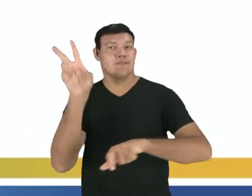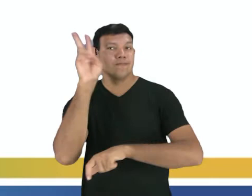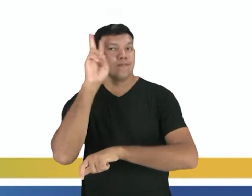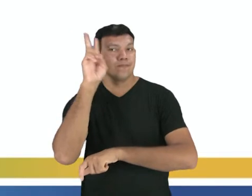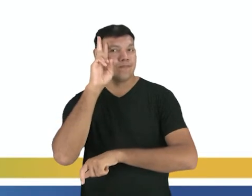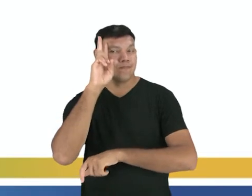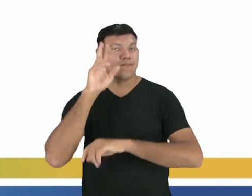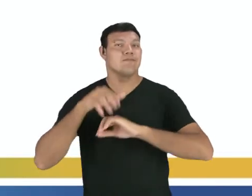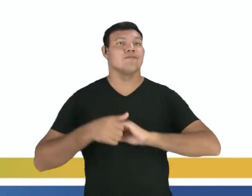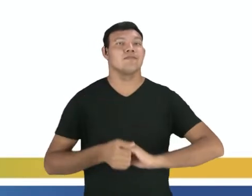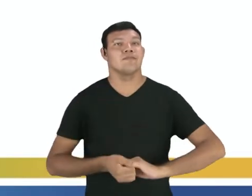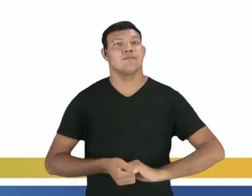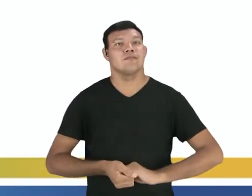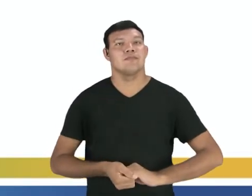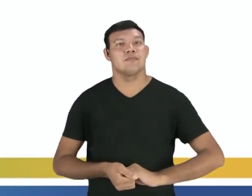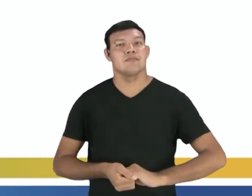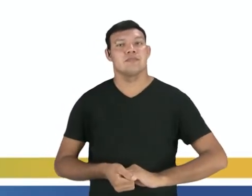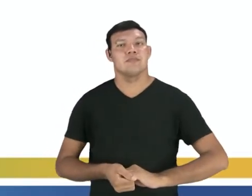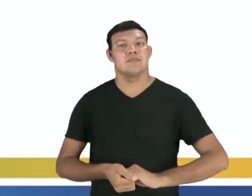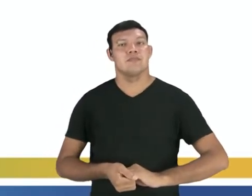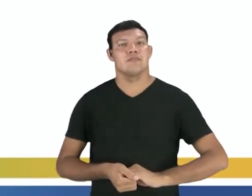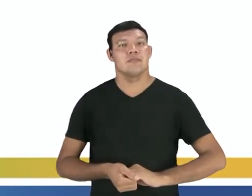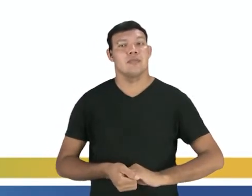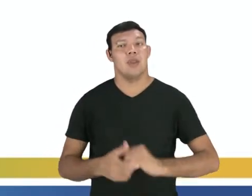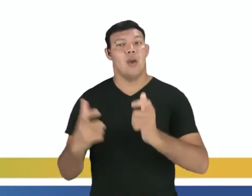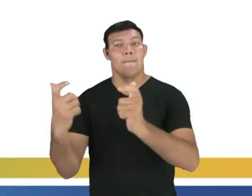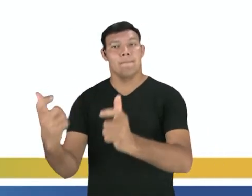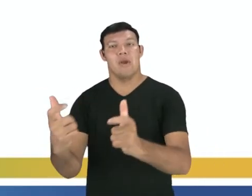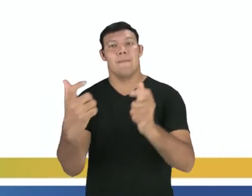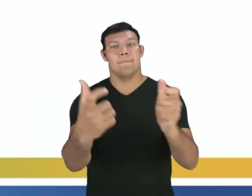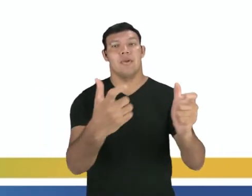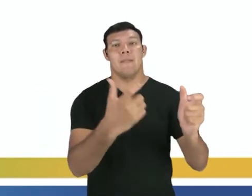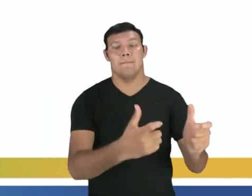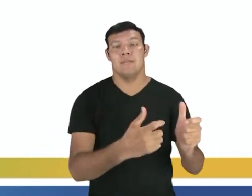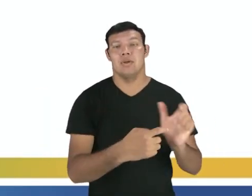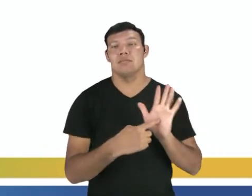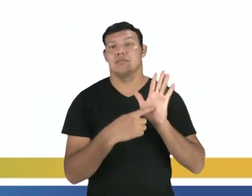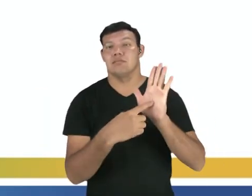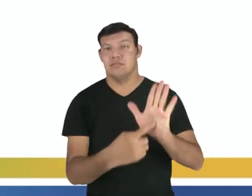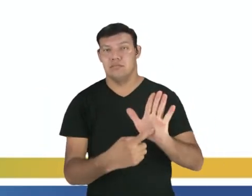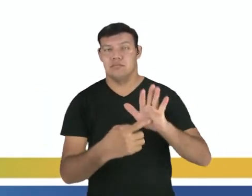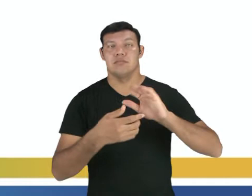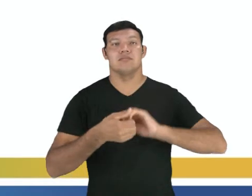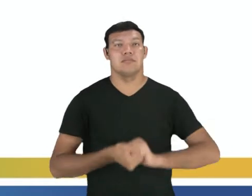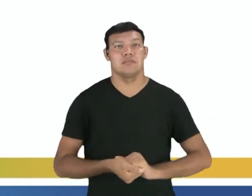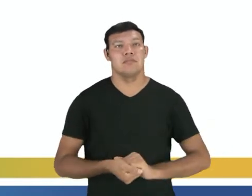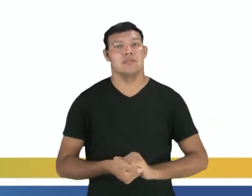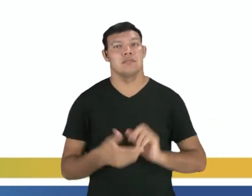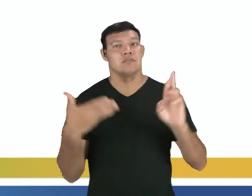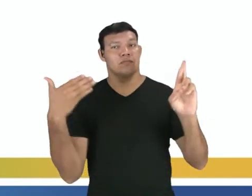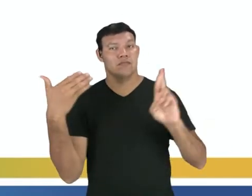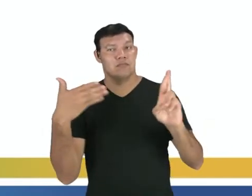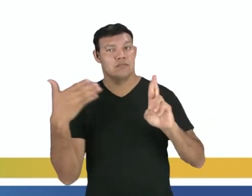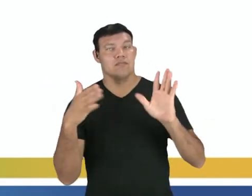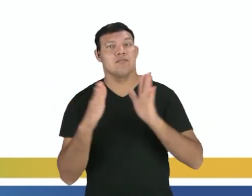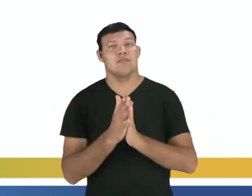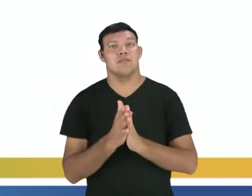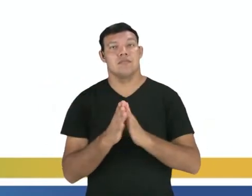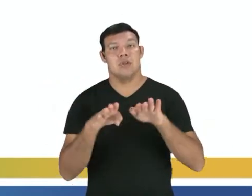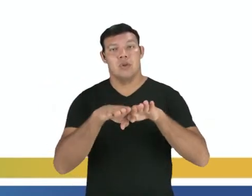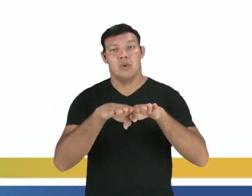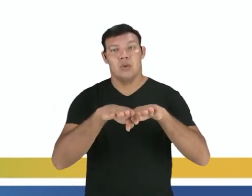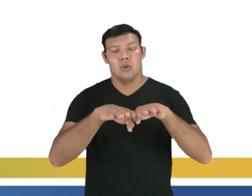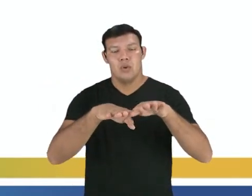o é para falar de lugar para indicar lugar para fazer referência de